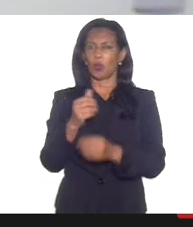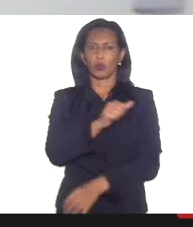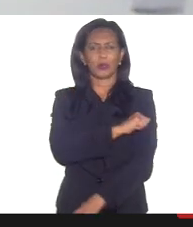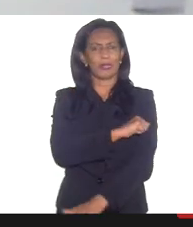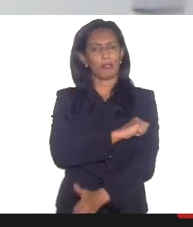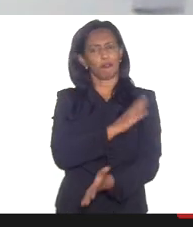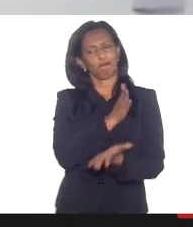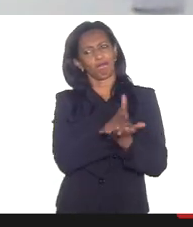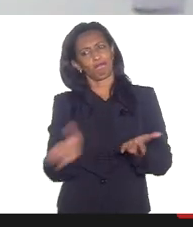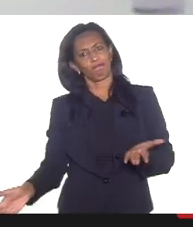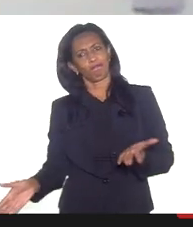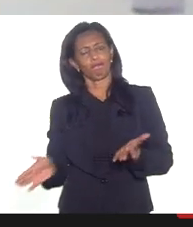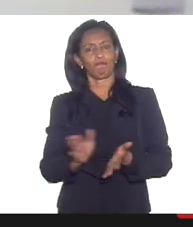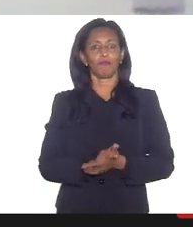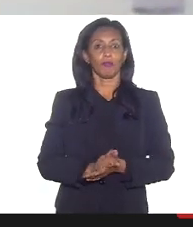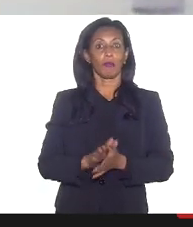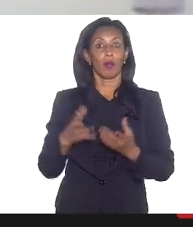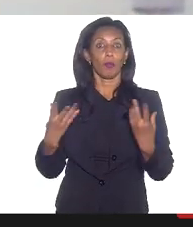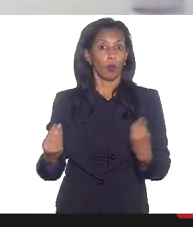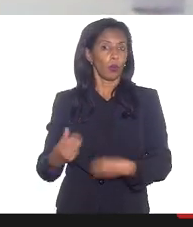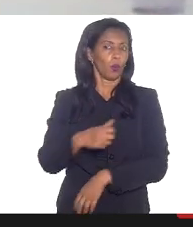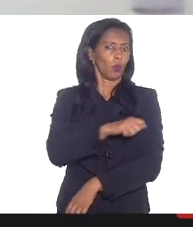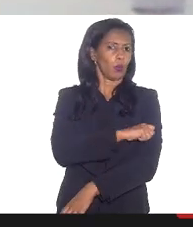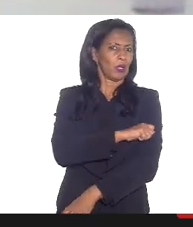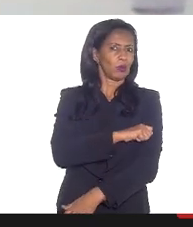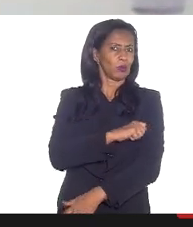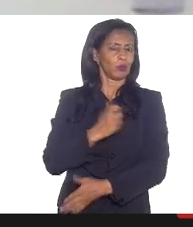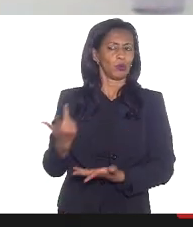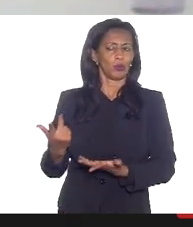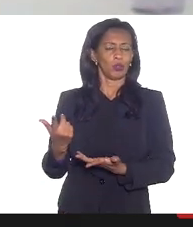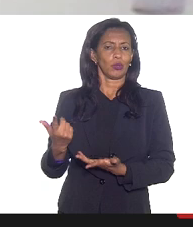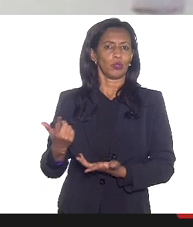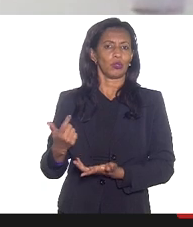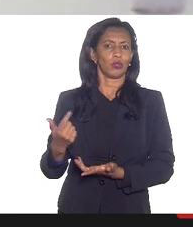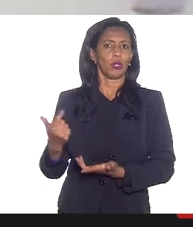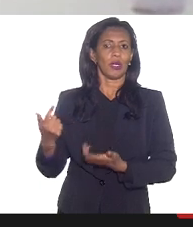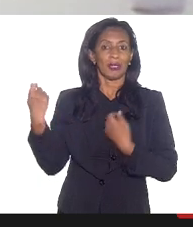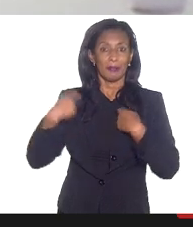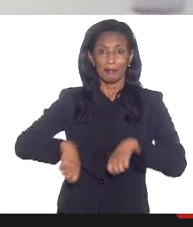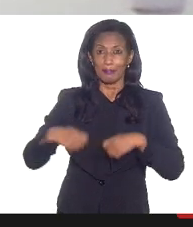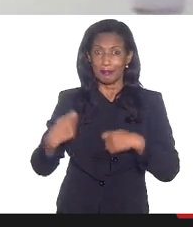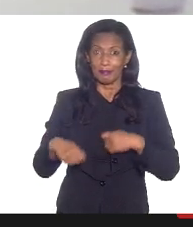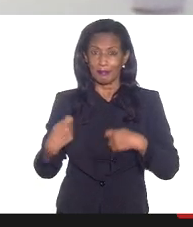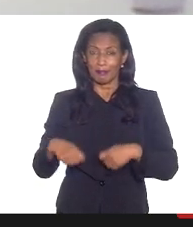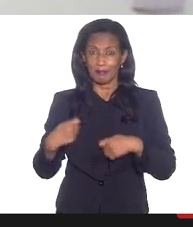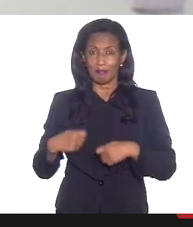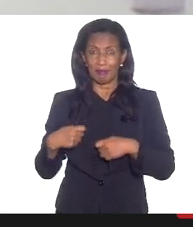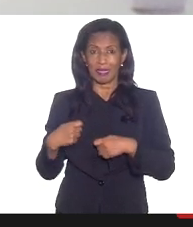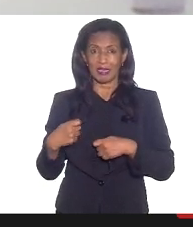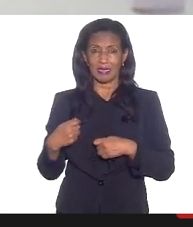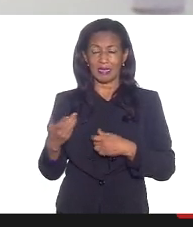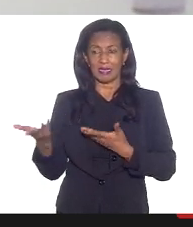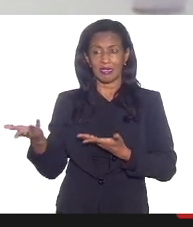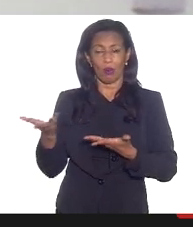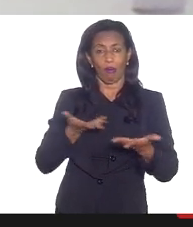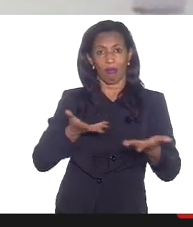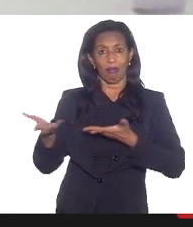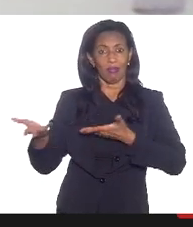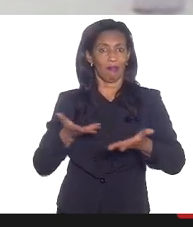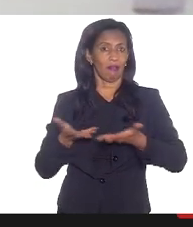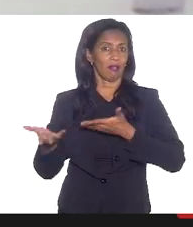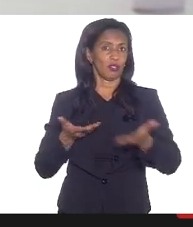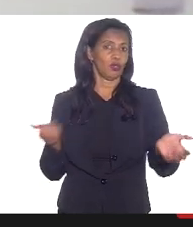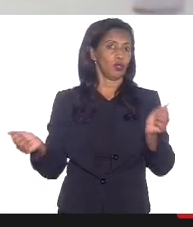grandes dificuldades para os estudantes, de fato, percorrerem seus processos de ensino-aprendizagem, interagindo com os profissionais de